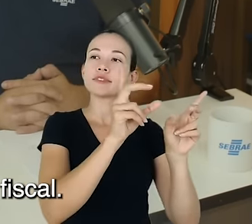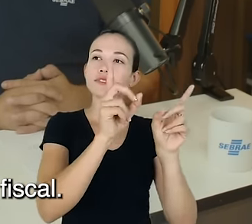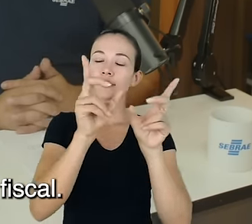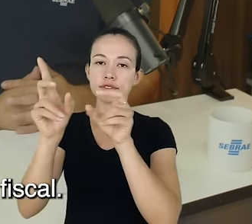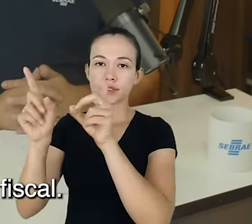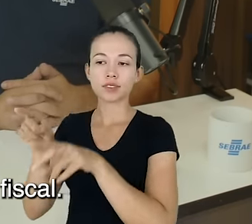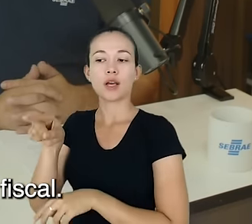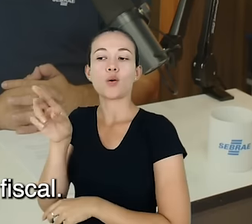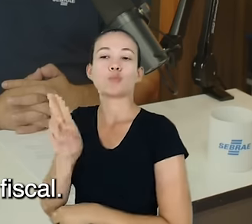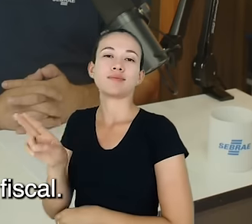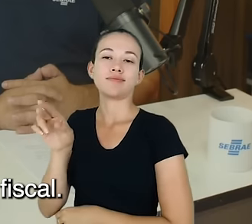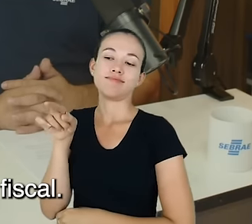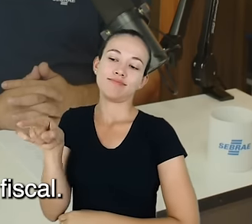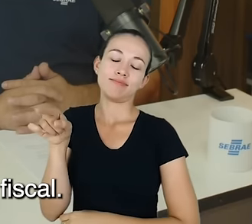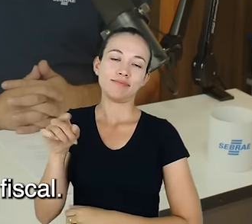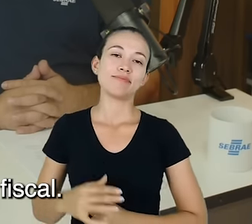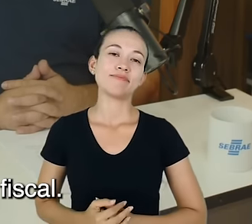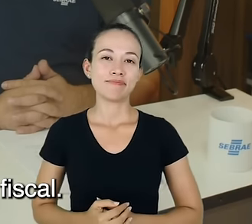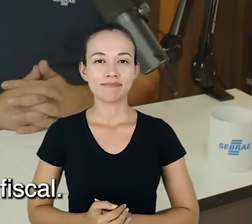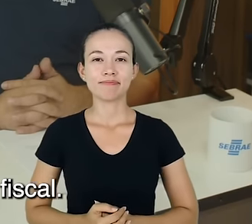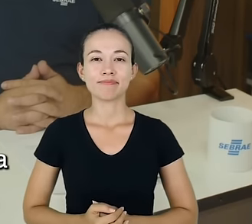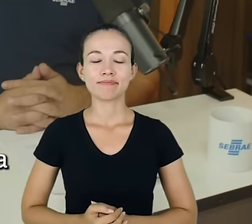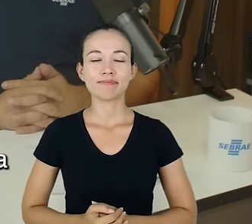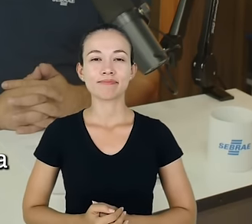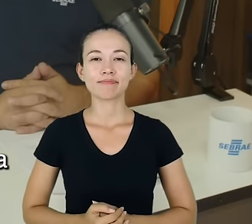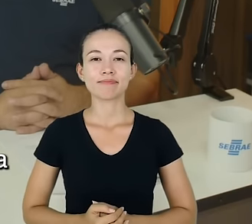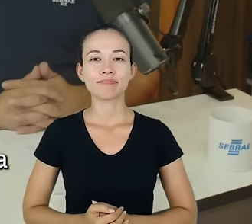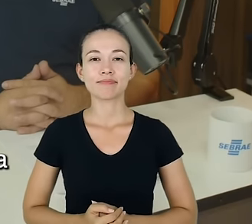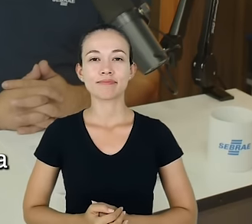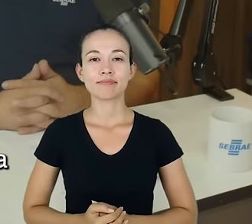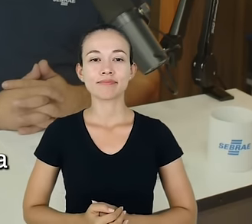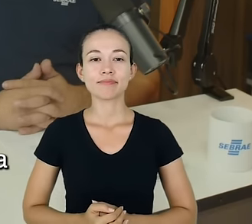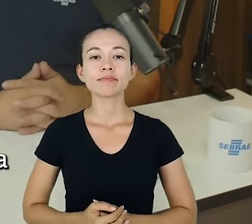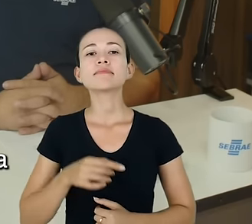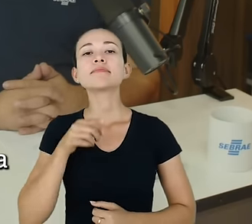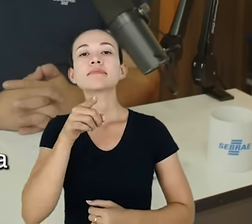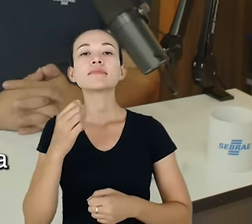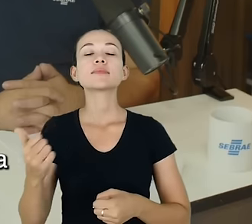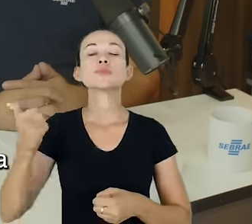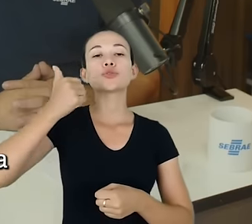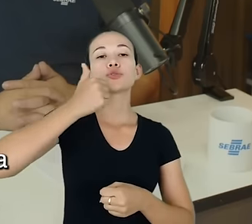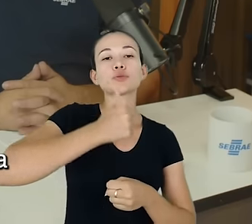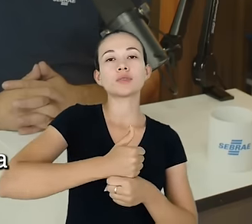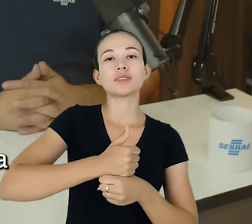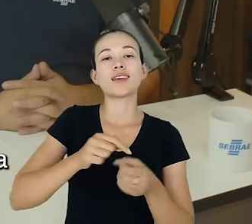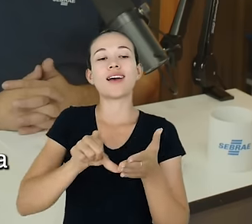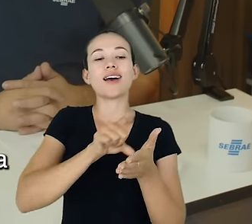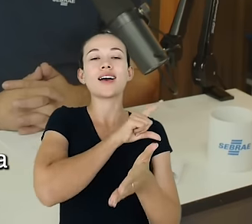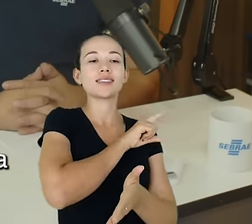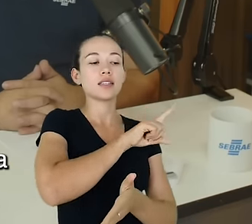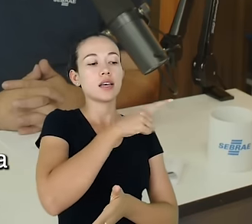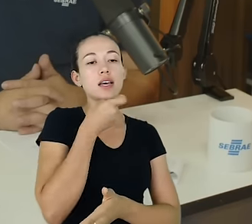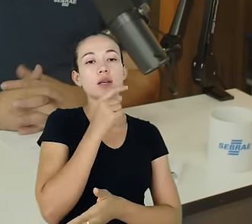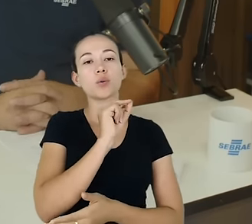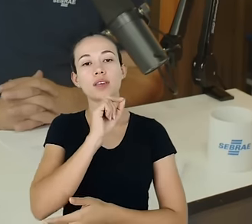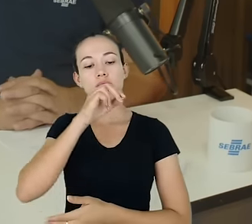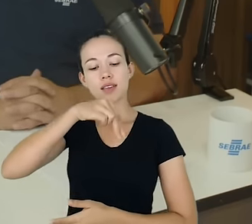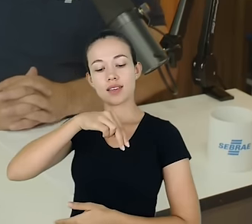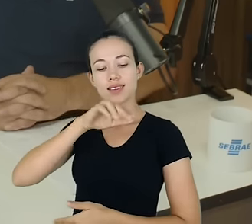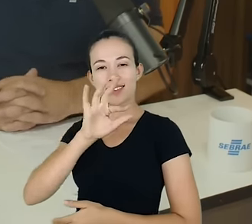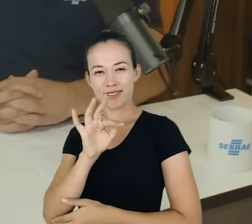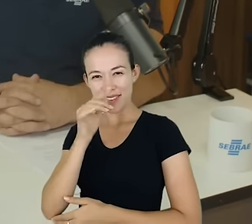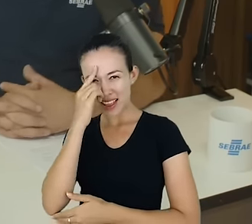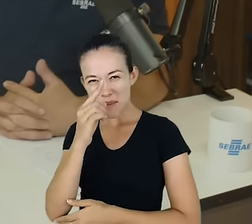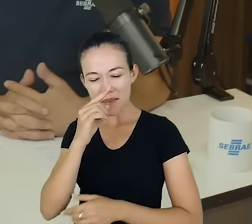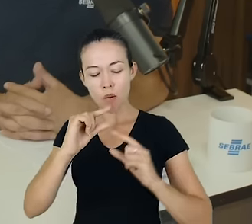qualquer operação fiscal eh ela tá ela veio para substituir a antiga nota fiscal a o famoso